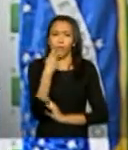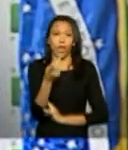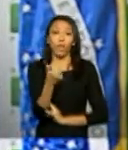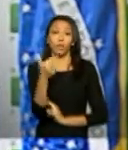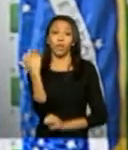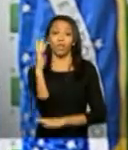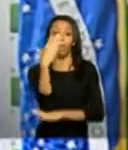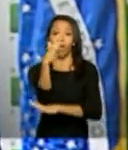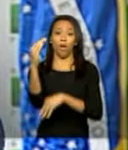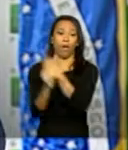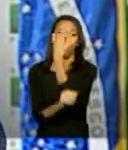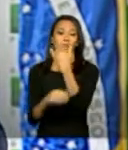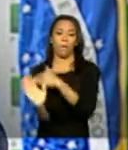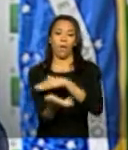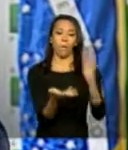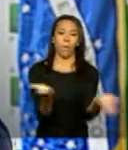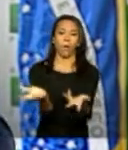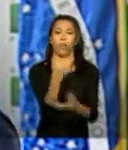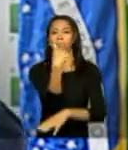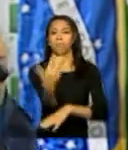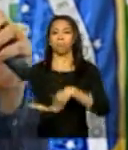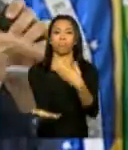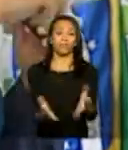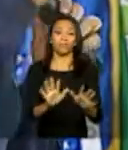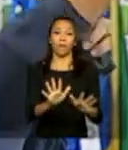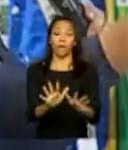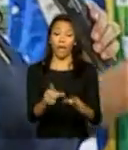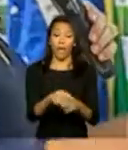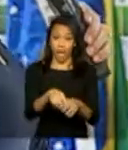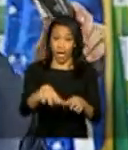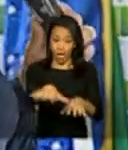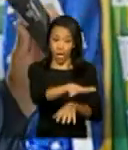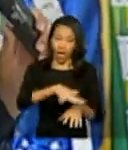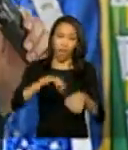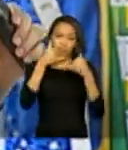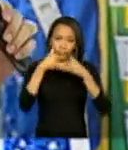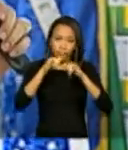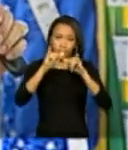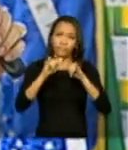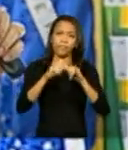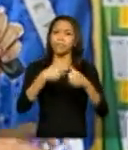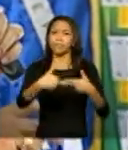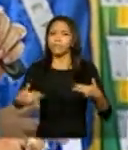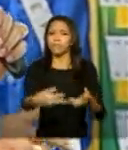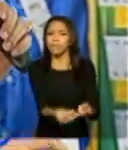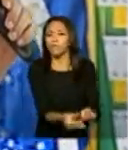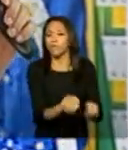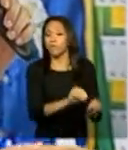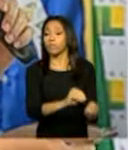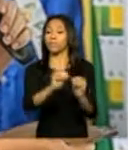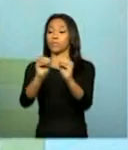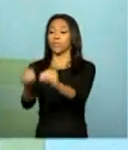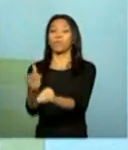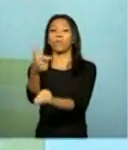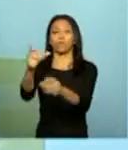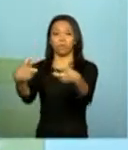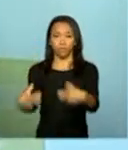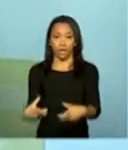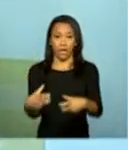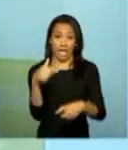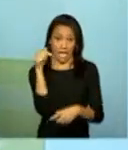desmatamento. São transferências de áreas de pecuária para a agricultura. E esta região, a tendência